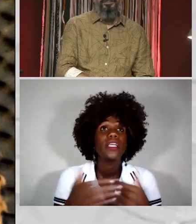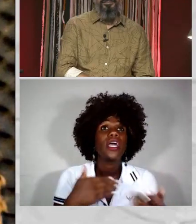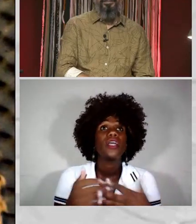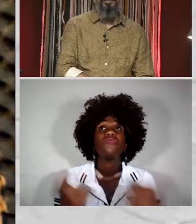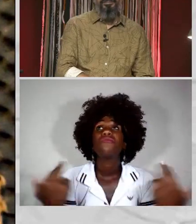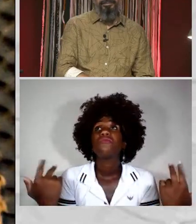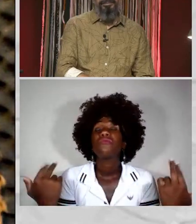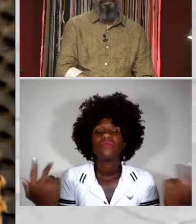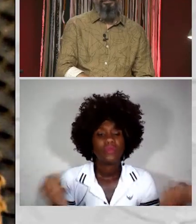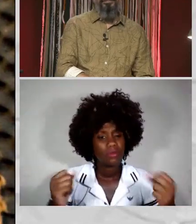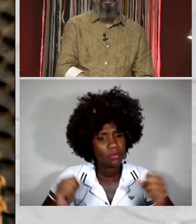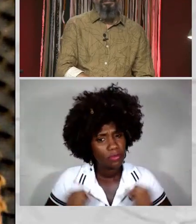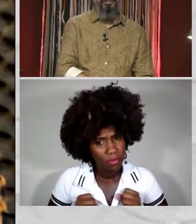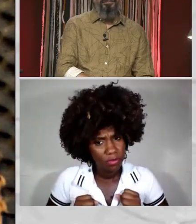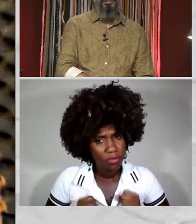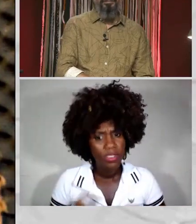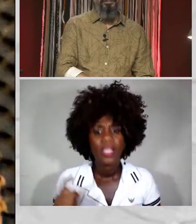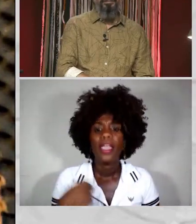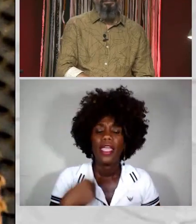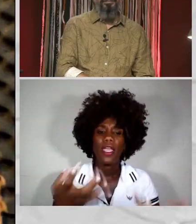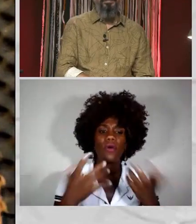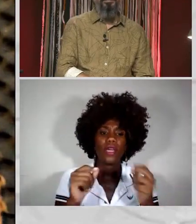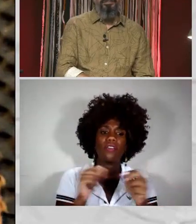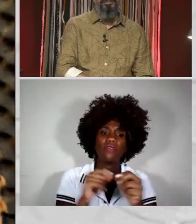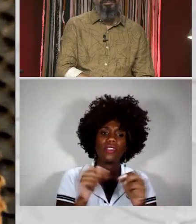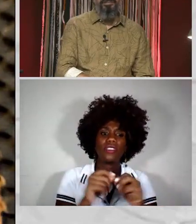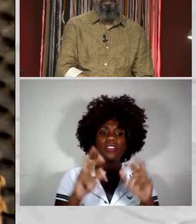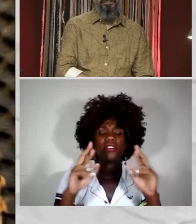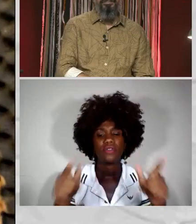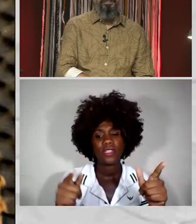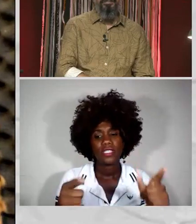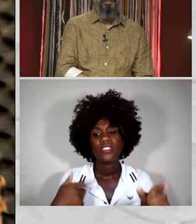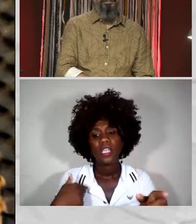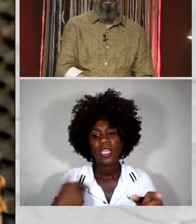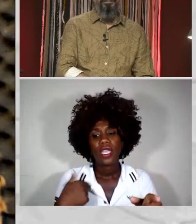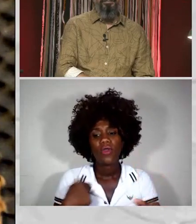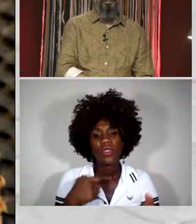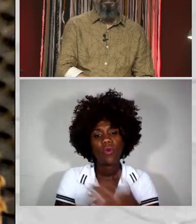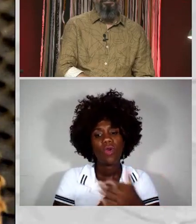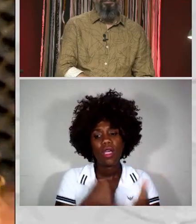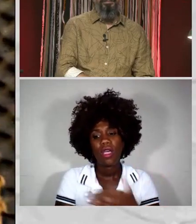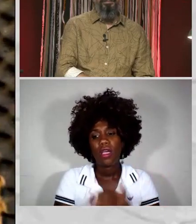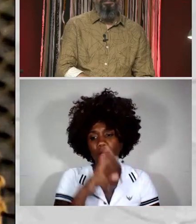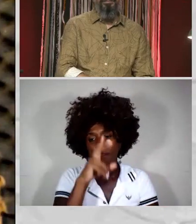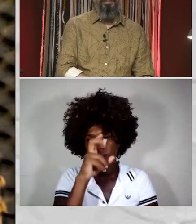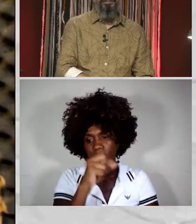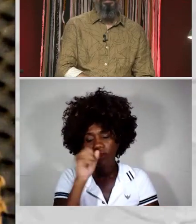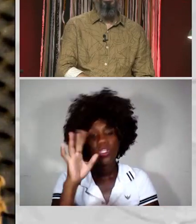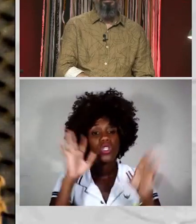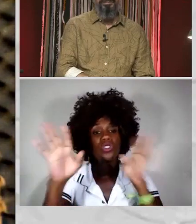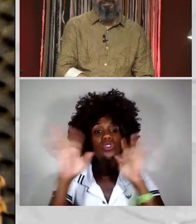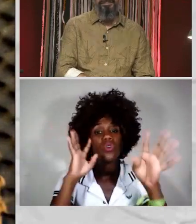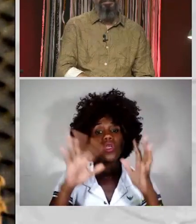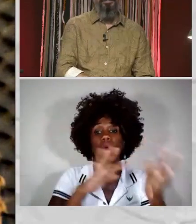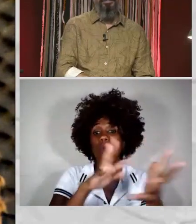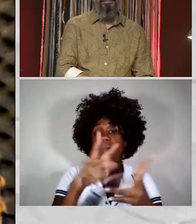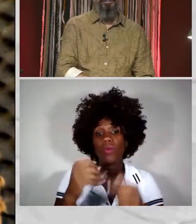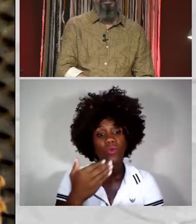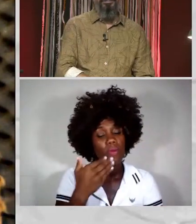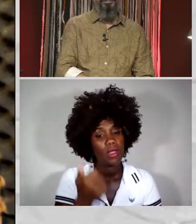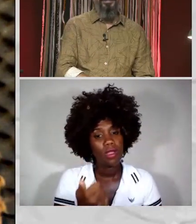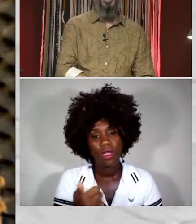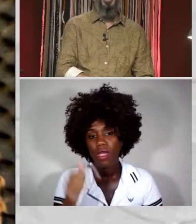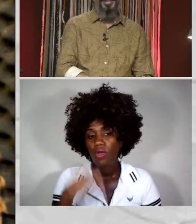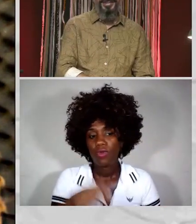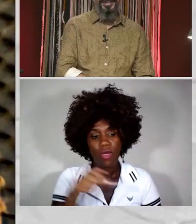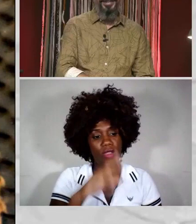acontecido. Eu quero fazer a diferença. Eu faço parte de um exército que sonha com um mundo melhor. Então, eu não estou aqui de